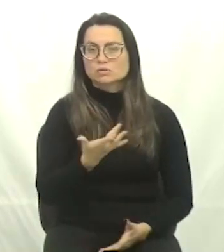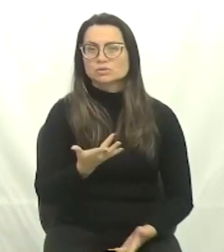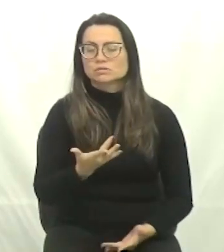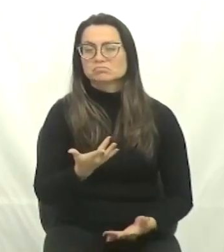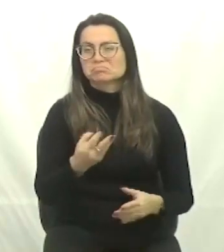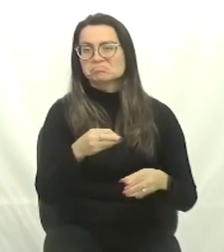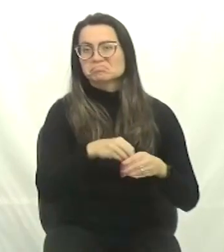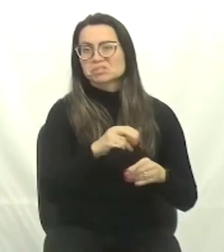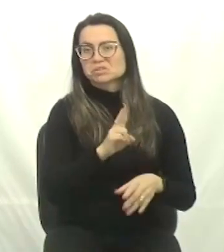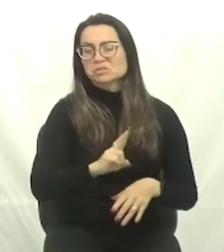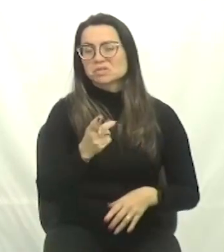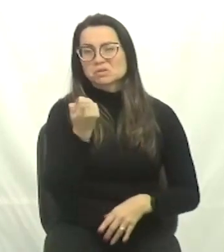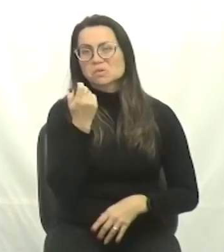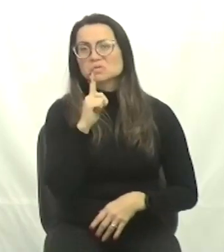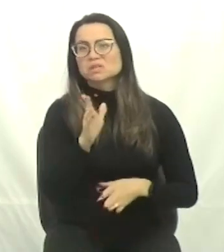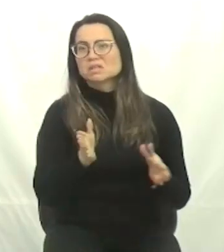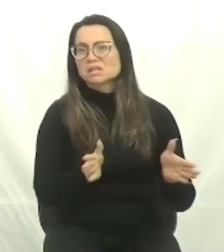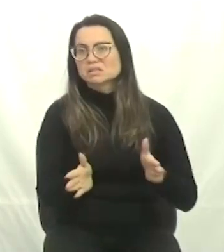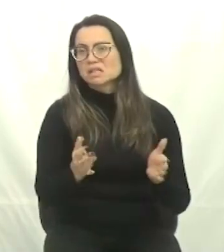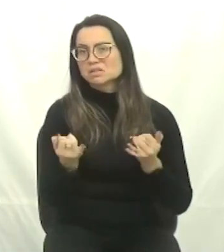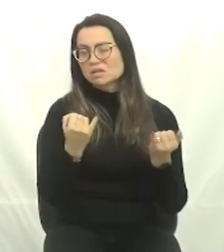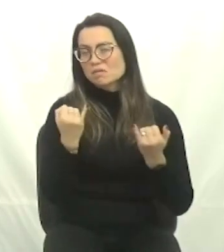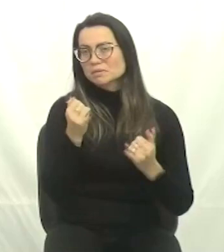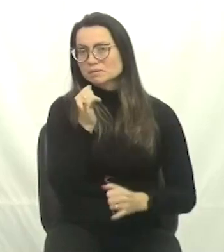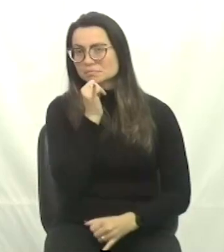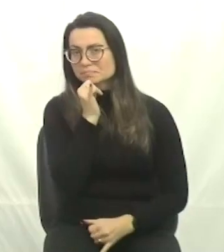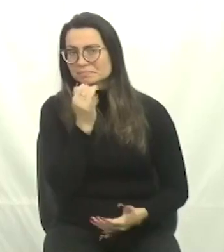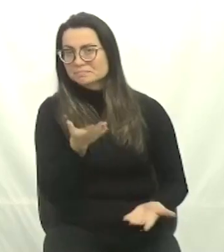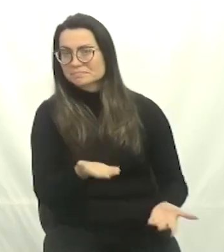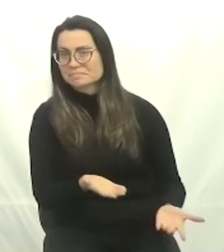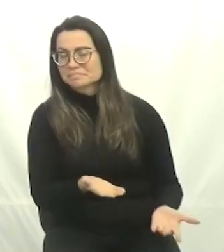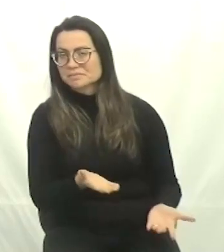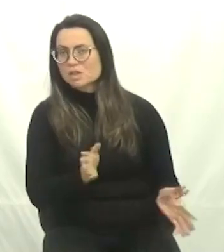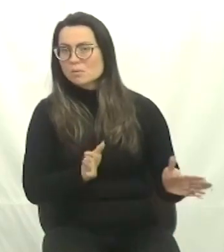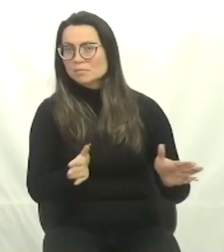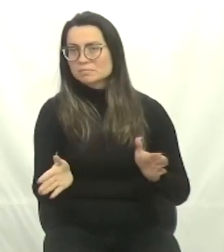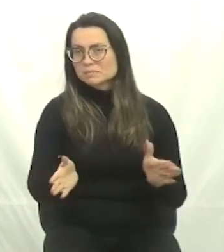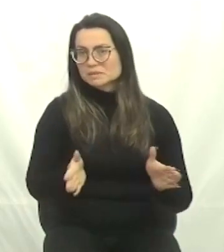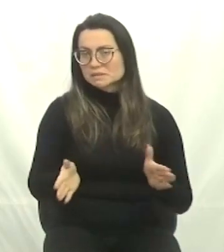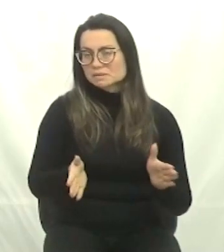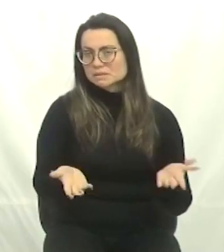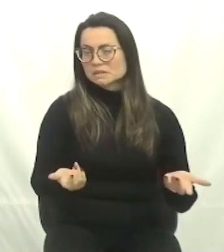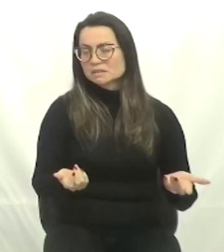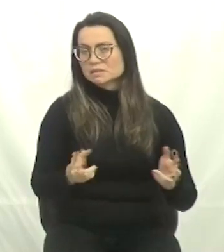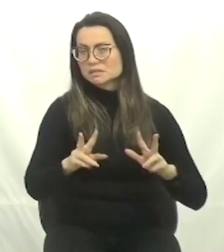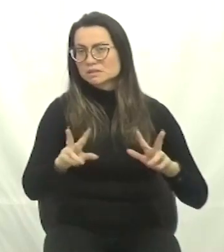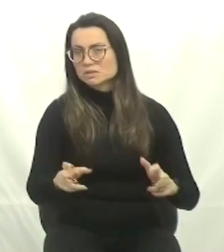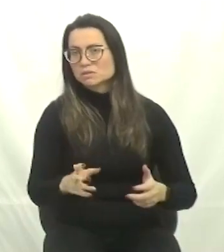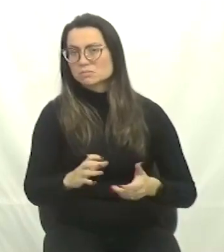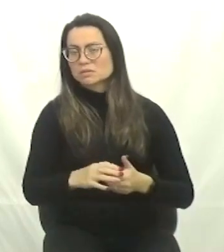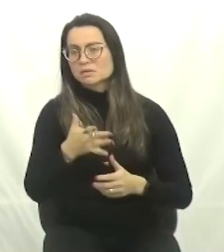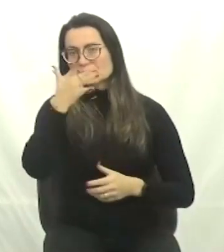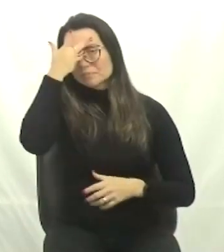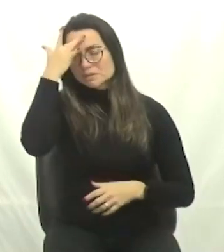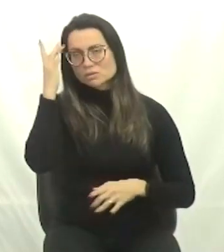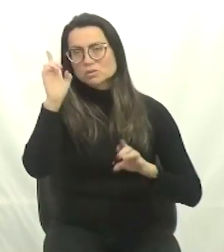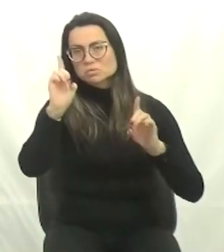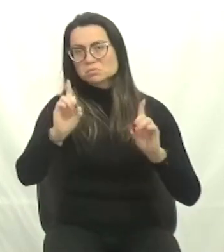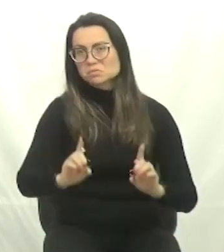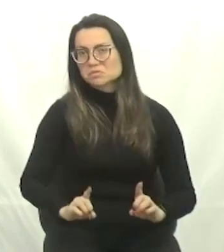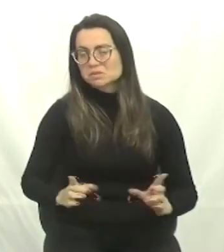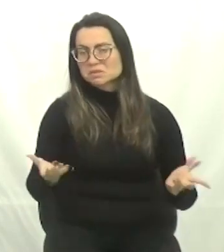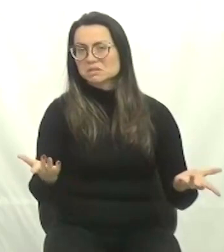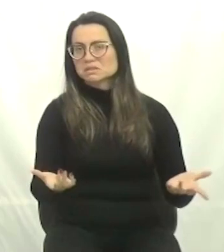universidade a gente não consegue ter acesso a essa informação, por exemplo, sobre acessibilidade, sobre pessoas com deficiência,